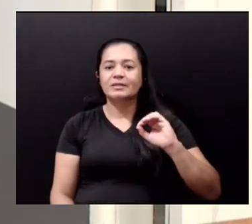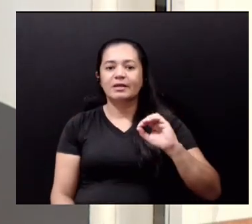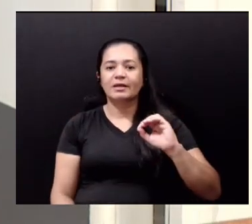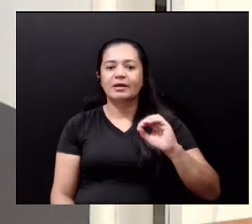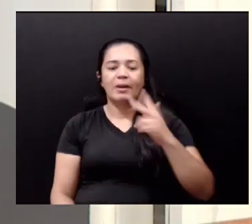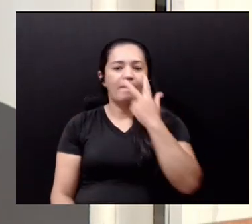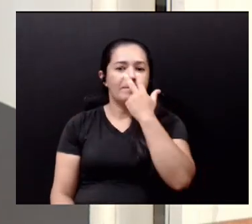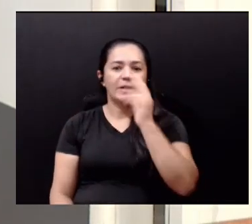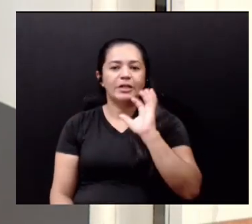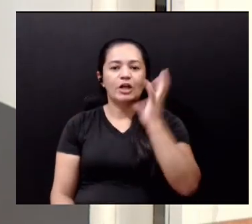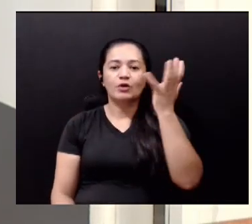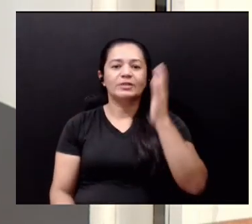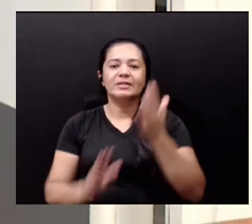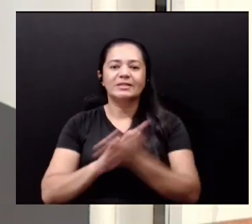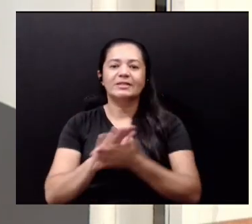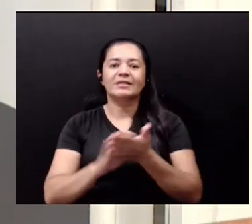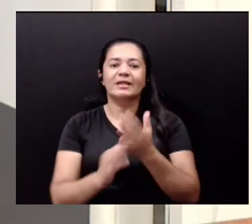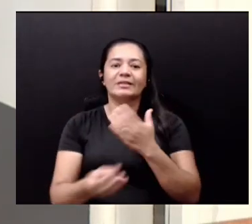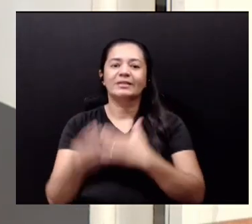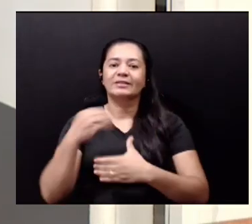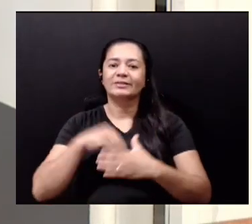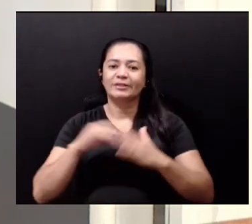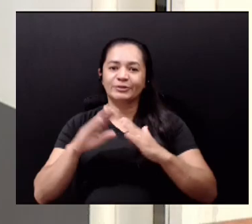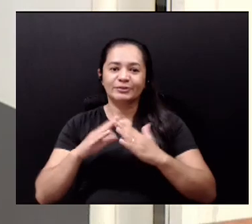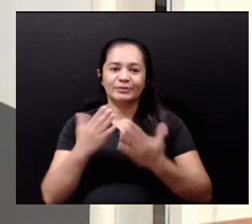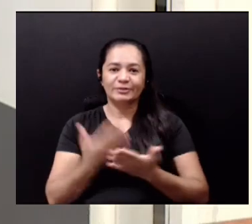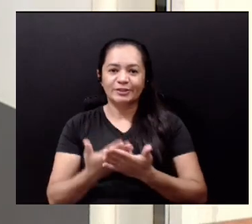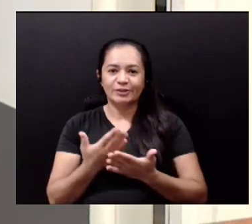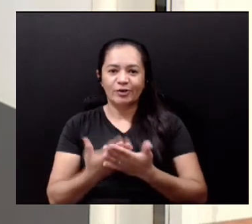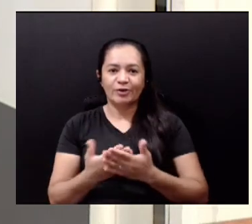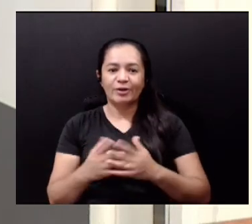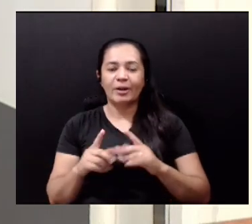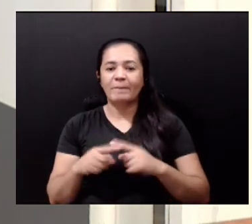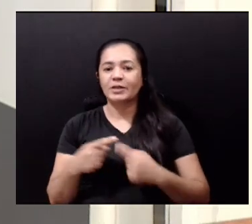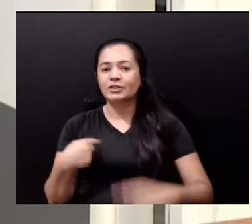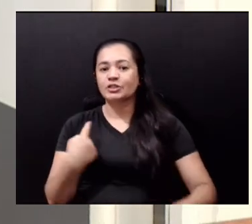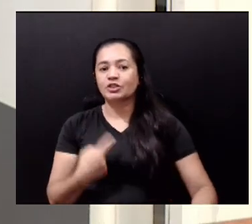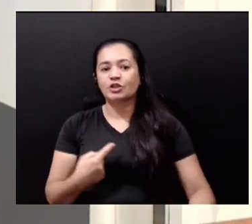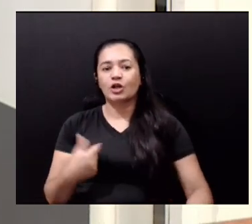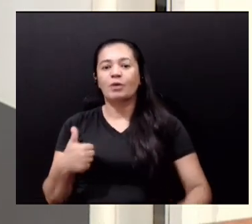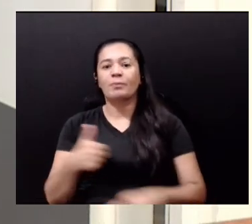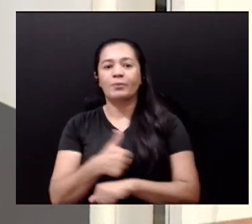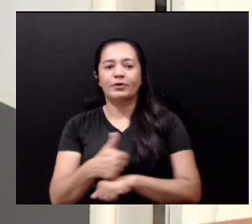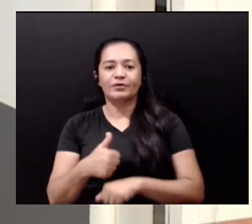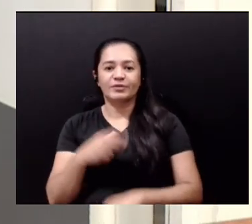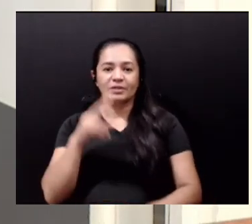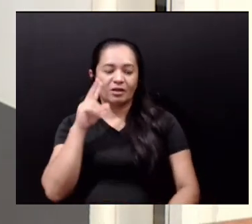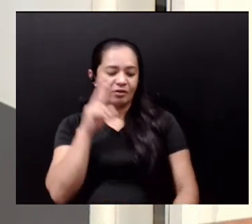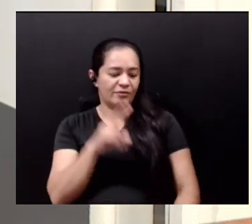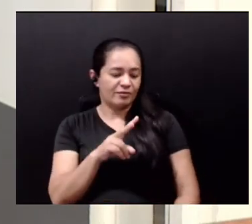escolas. E a gente, né, enquanto profissional, estava lá vendo todos os dias produção de violência, assim,